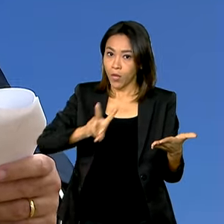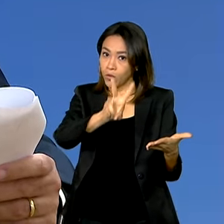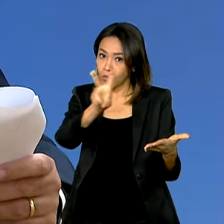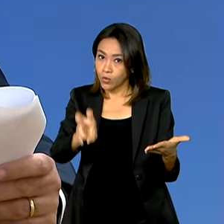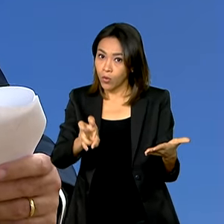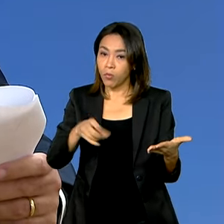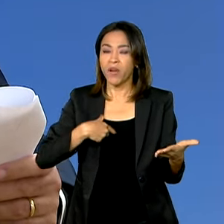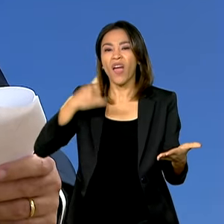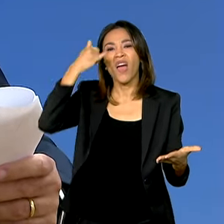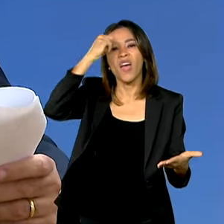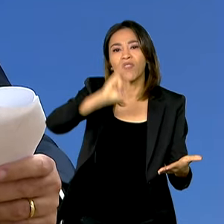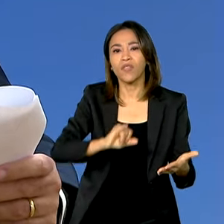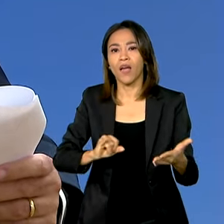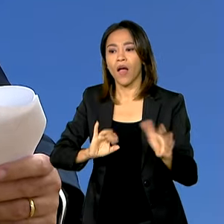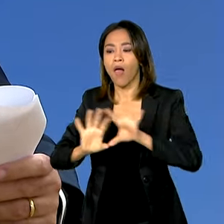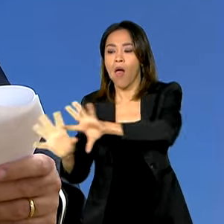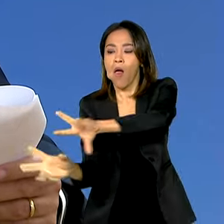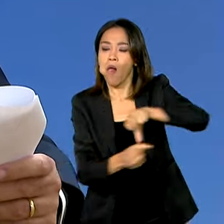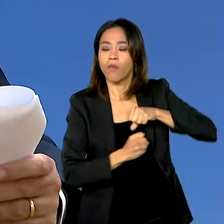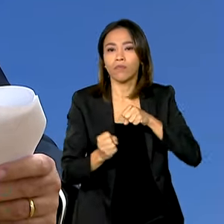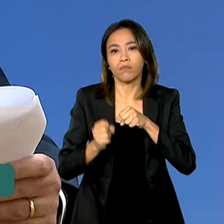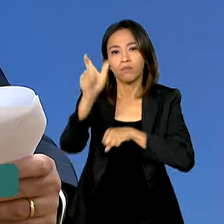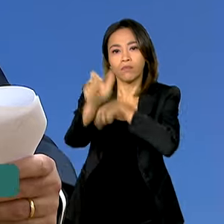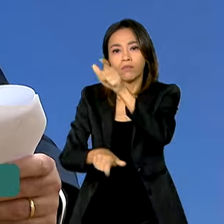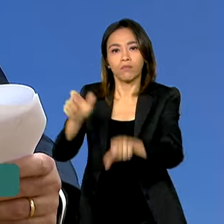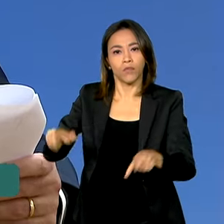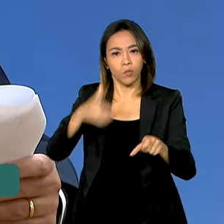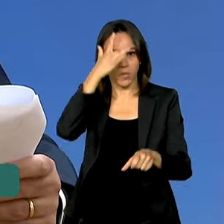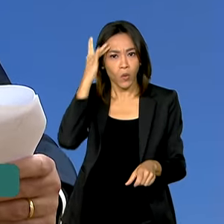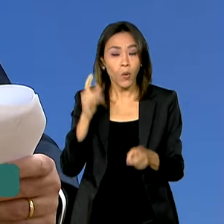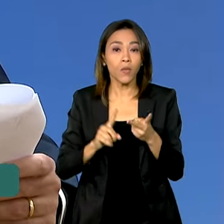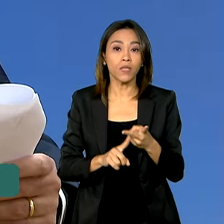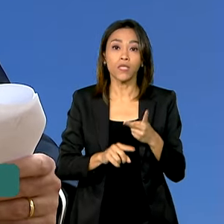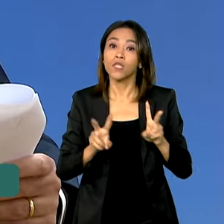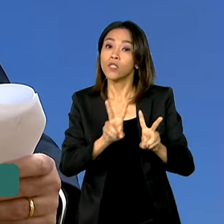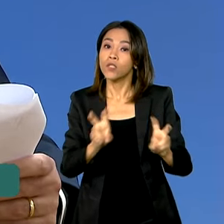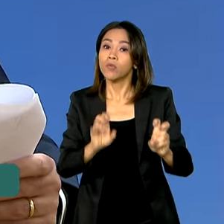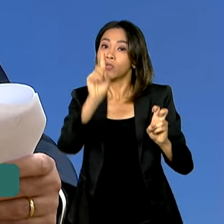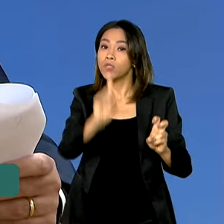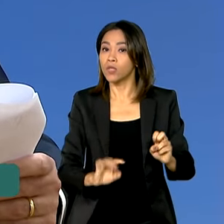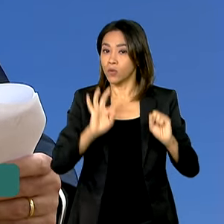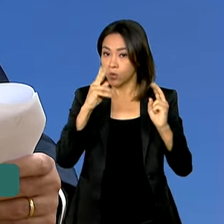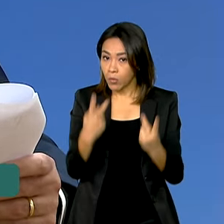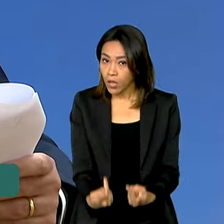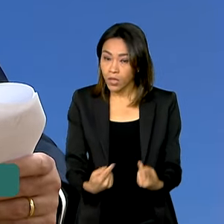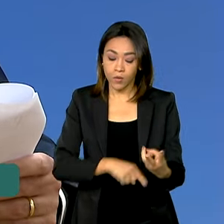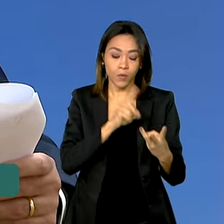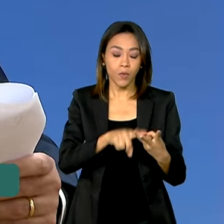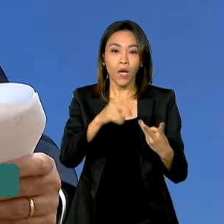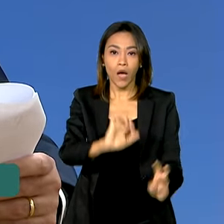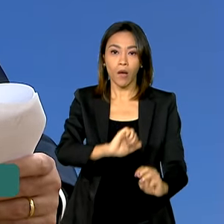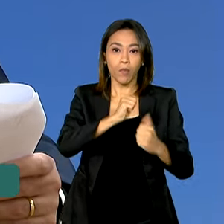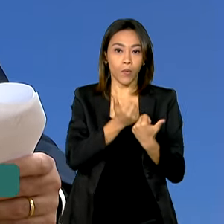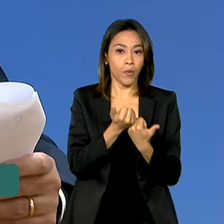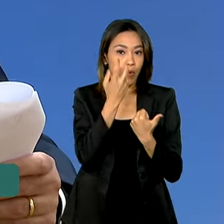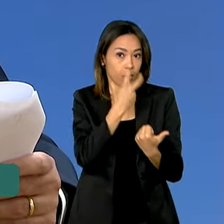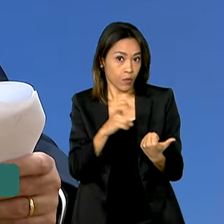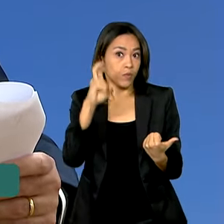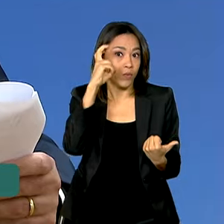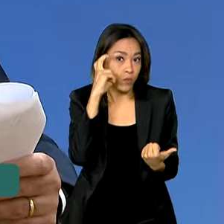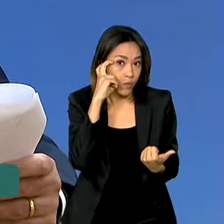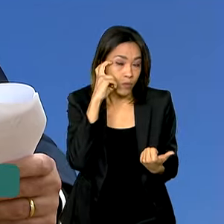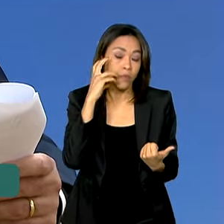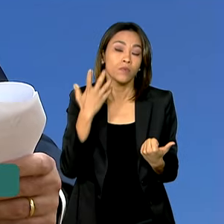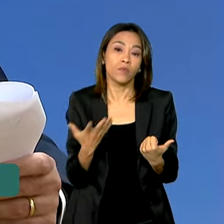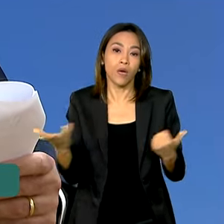tráfico de pessoas, sobre direitos humanos, sobre cooperação cultural e, inclusive, em